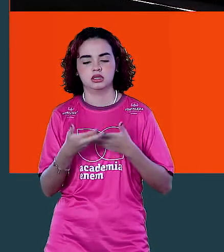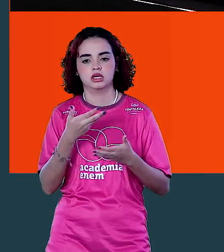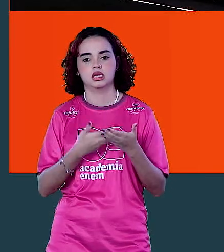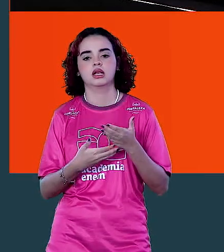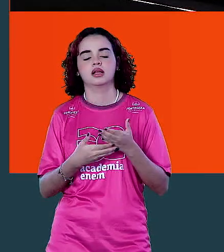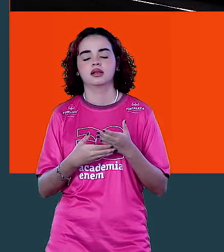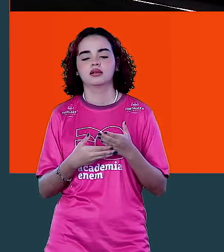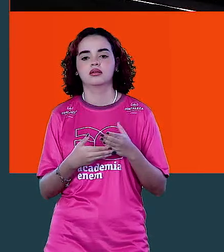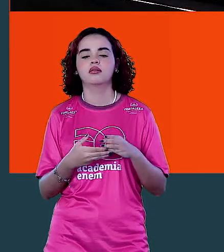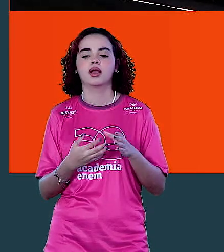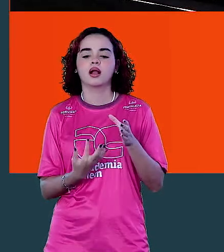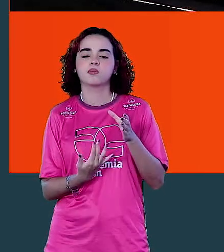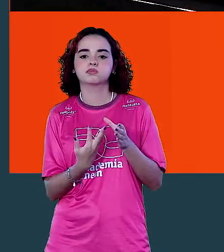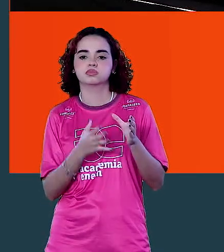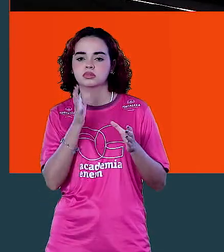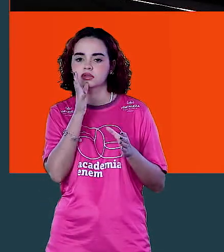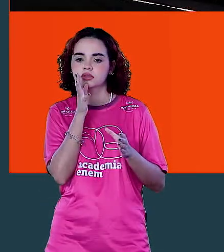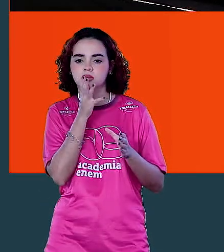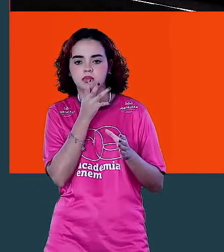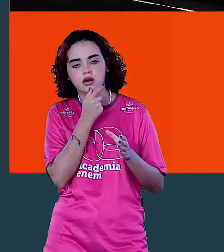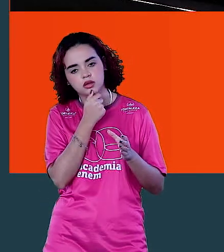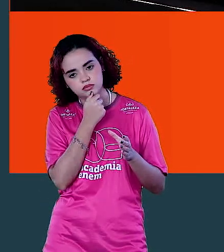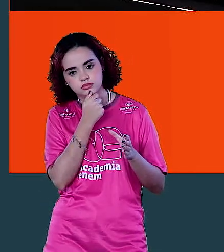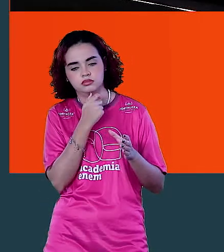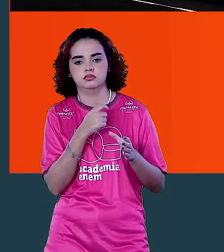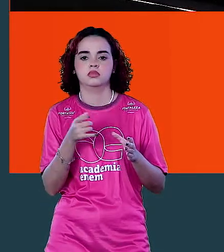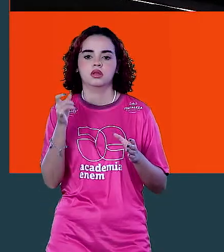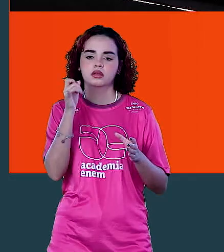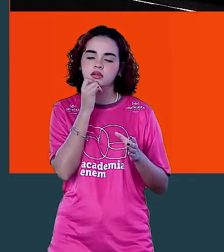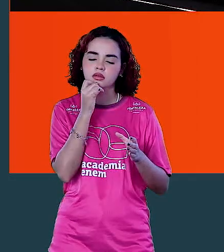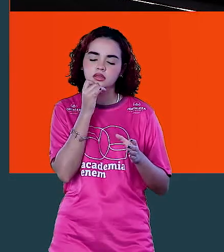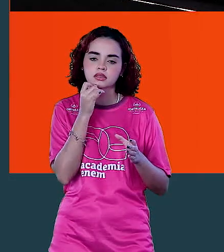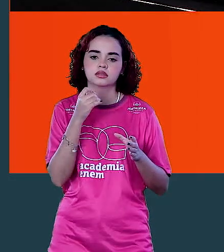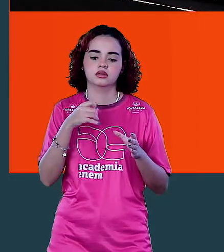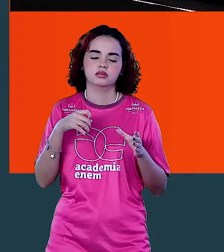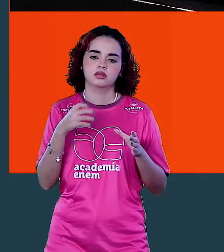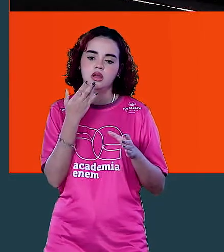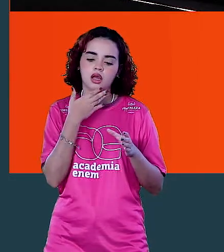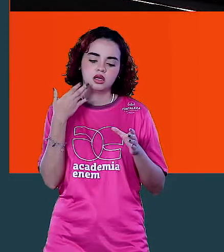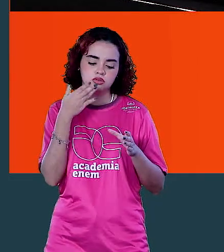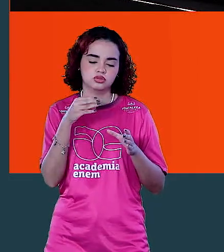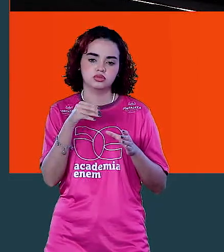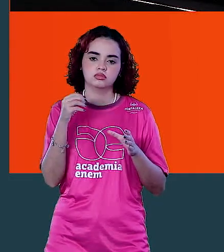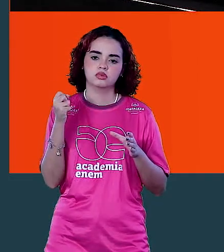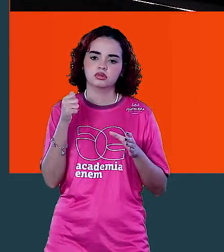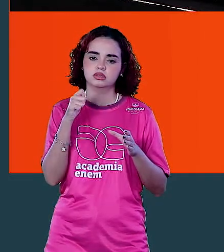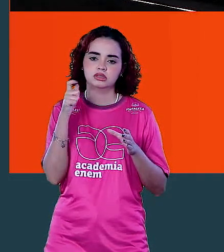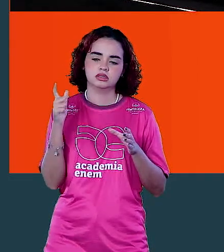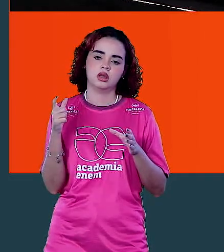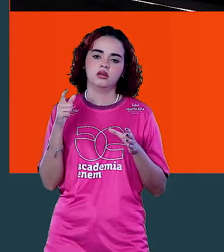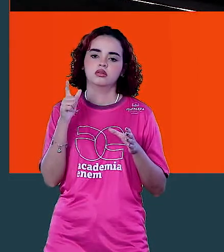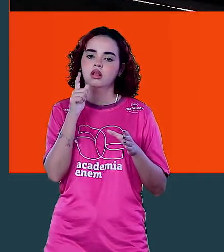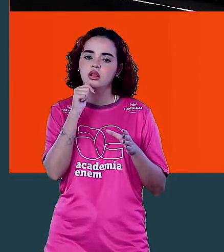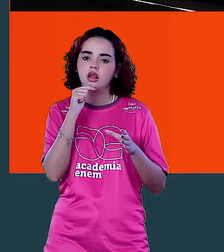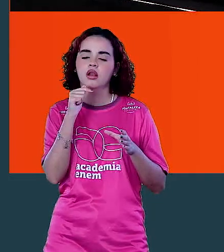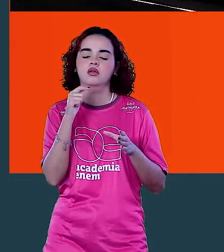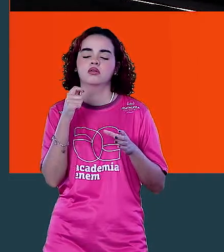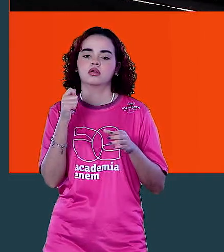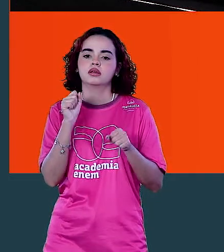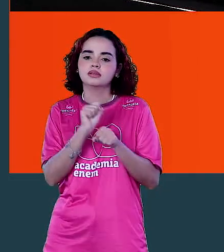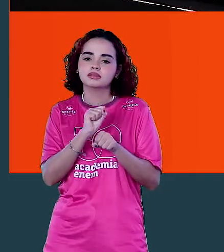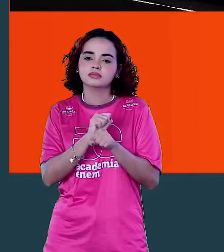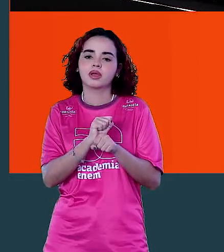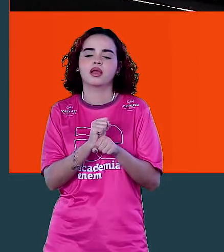mais a água no estado líquido. Por isso que vai colocar algum tempero, sei lá, açúcar na água, sal na água, deixa para colocar depois que ferve,